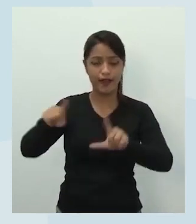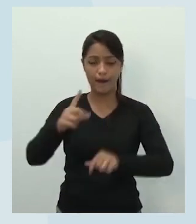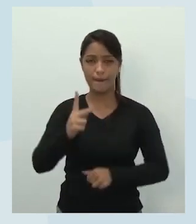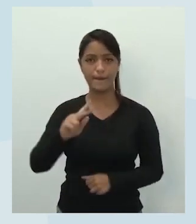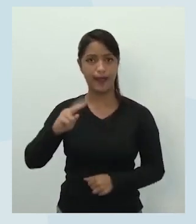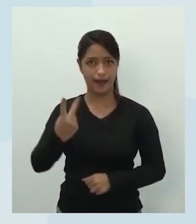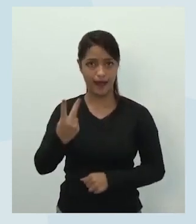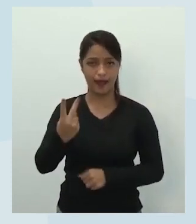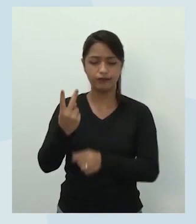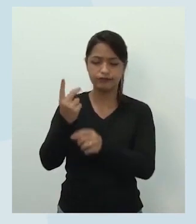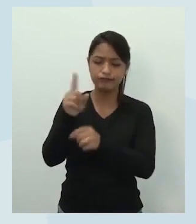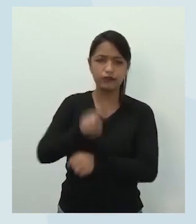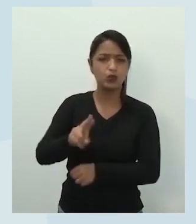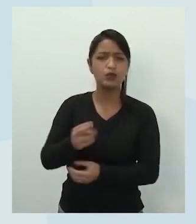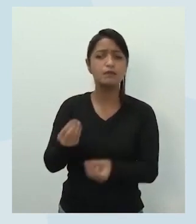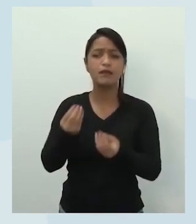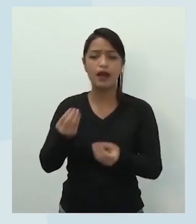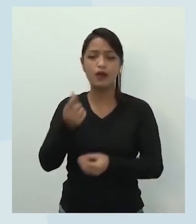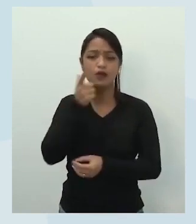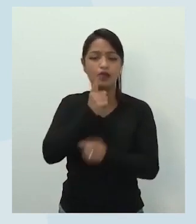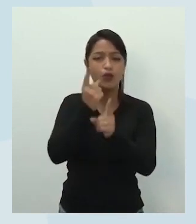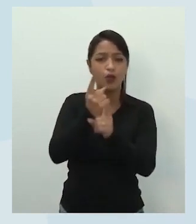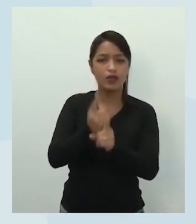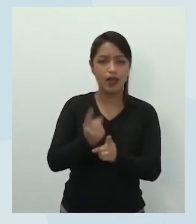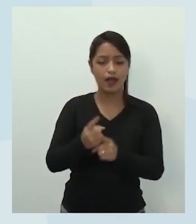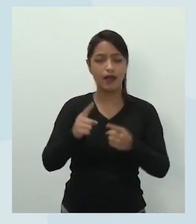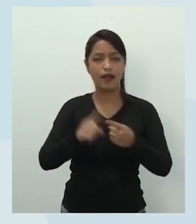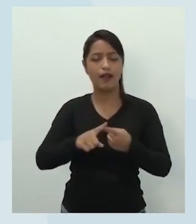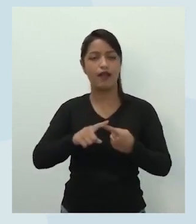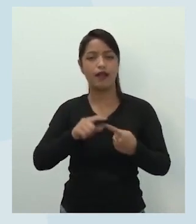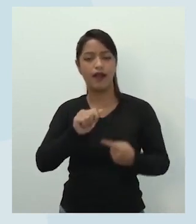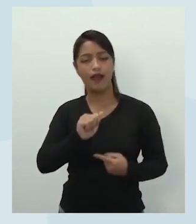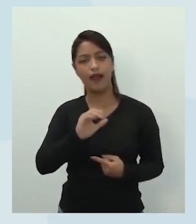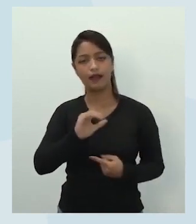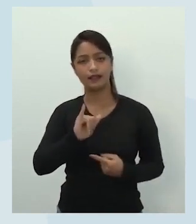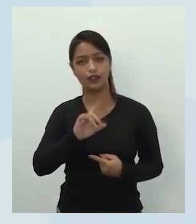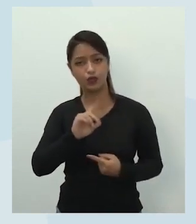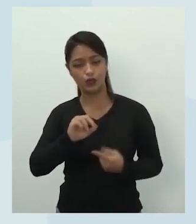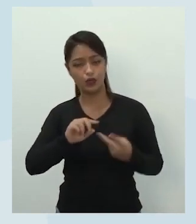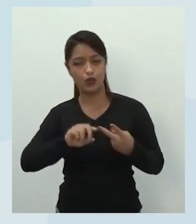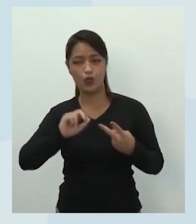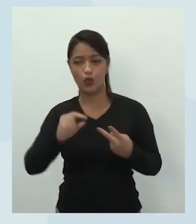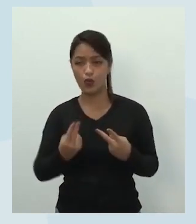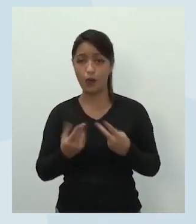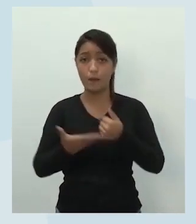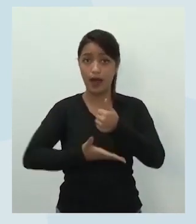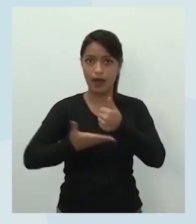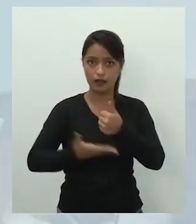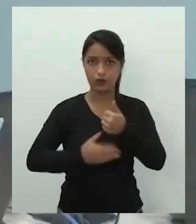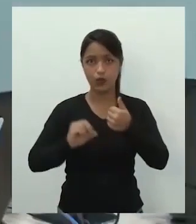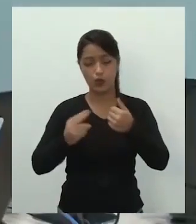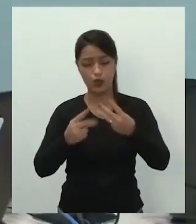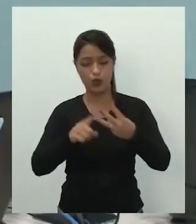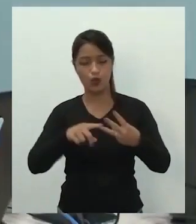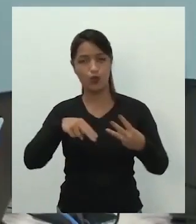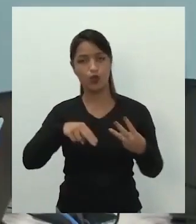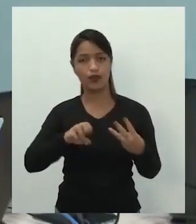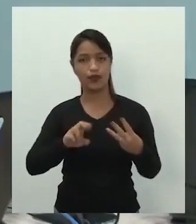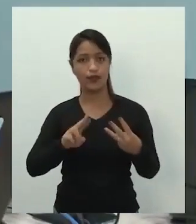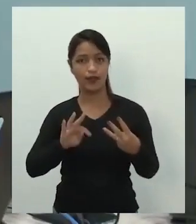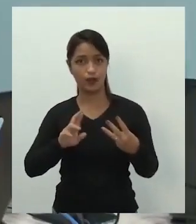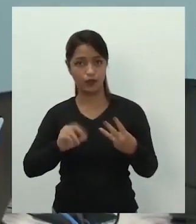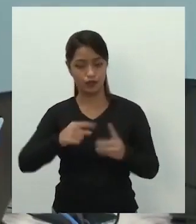classificar soluções aquosas como ácidas, básicas e neutras, a 25 graus.